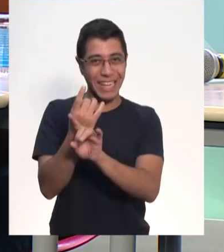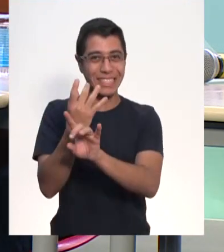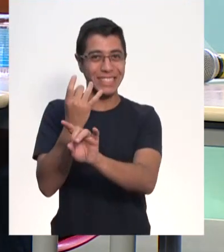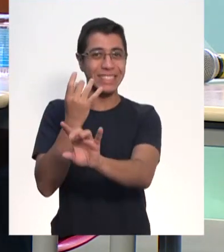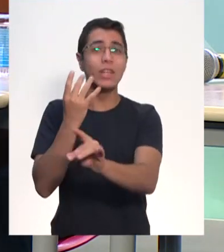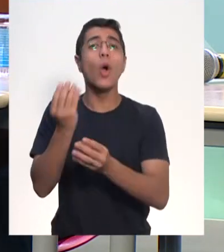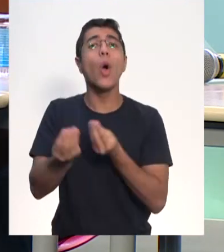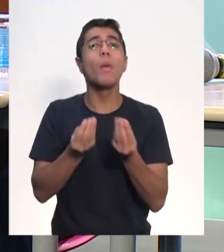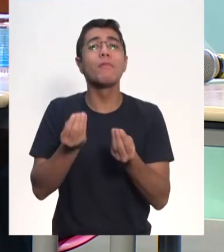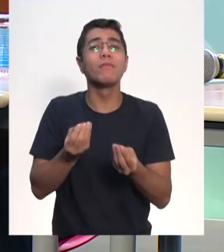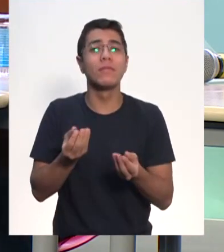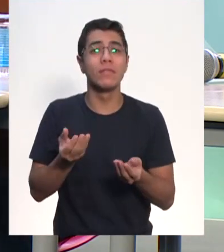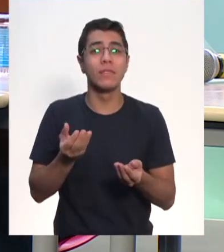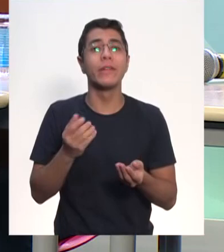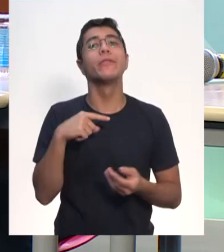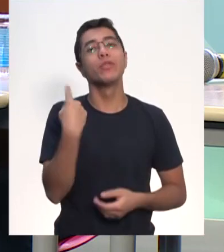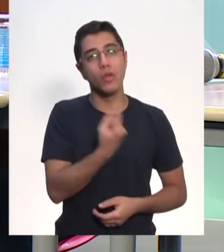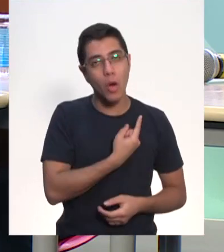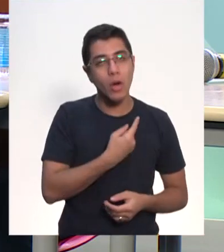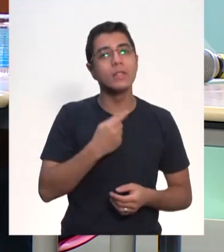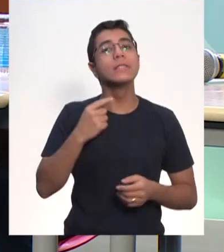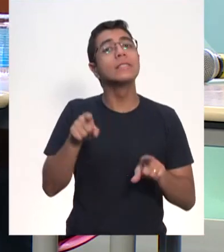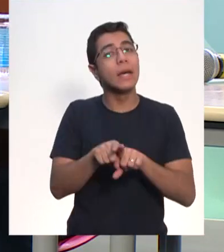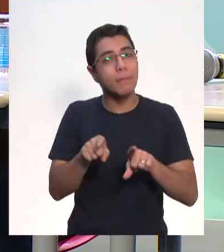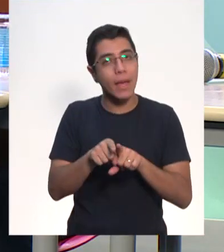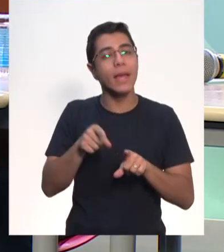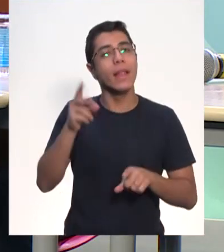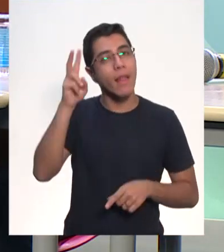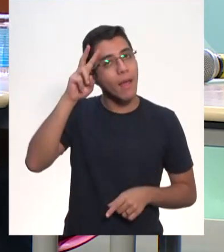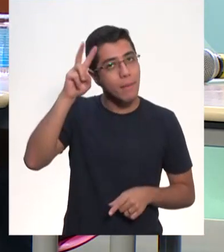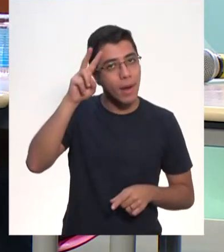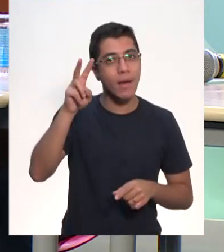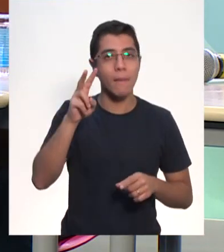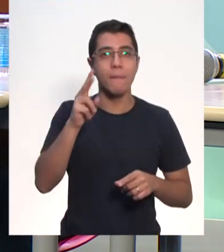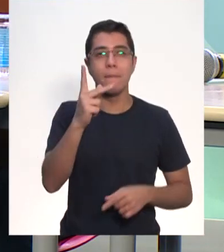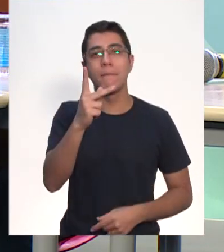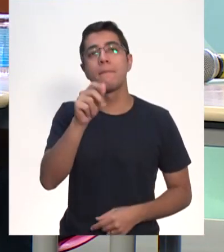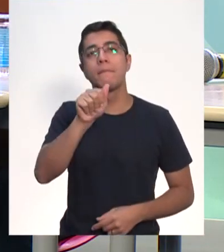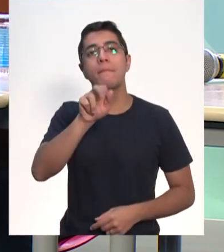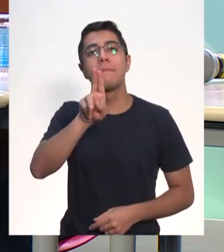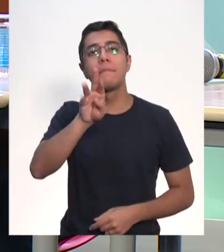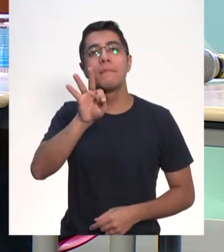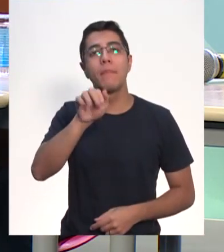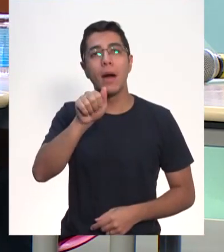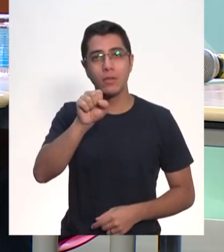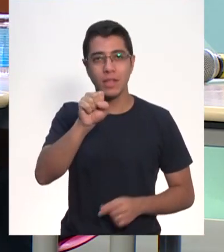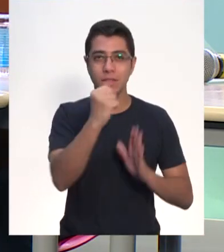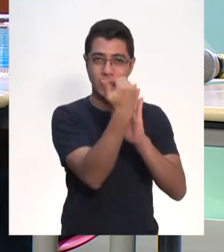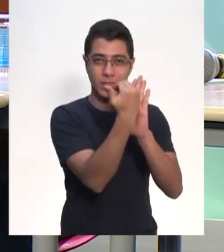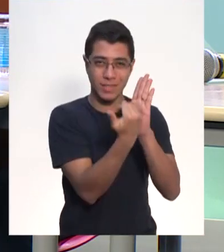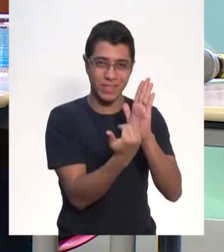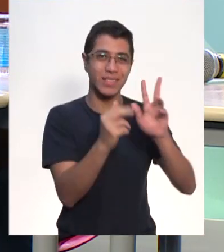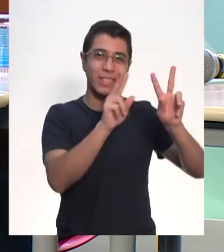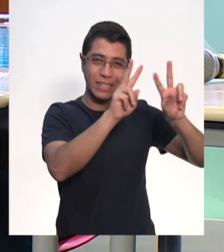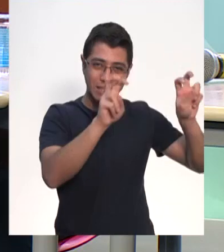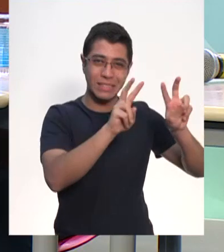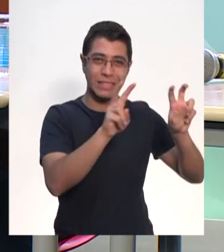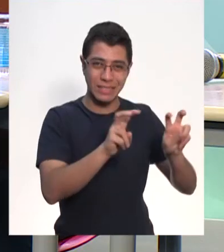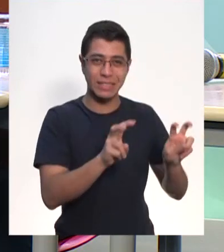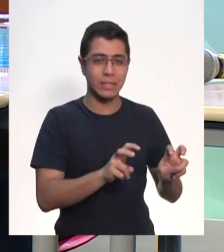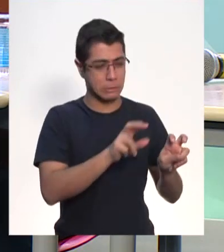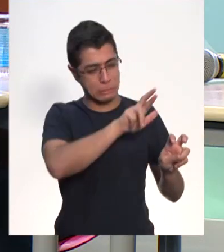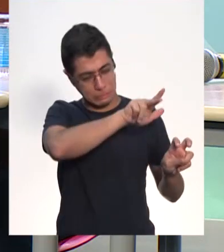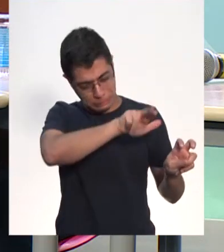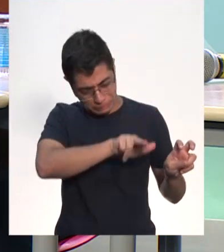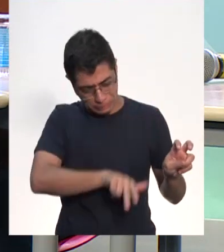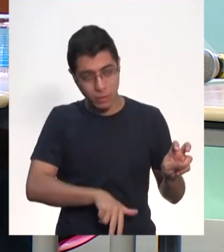também pensamos com a interação presencial e estamos tendo que trabalhar, revisitar tudo isso, e